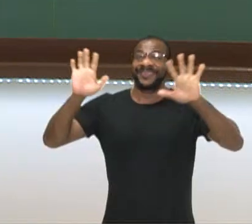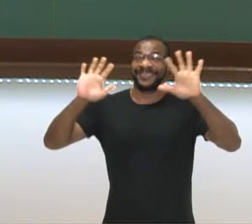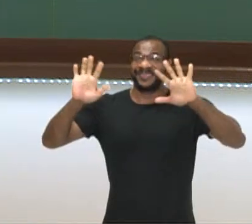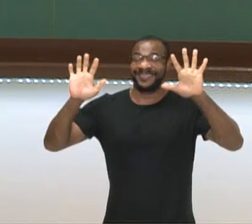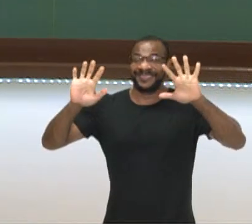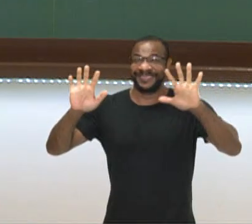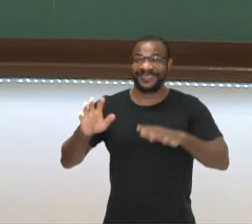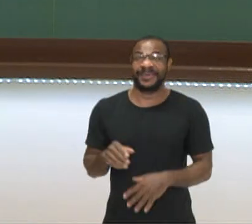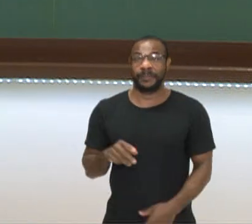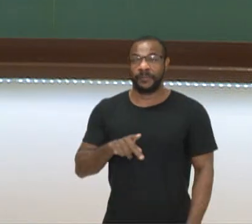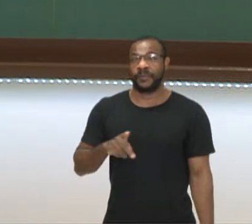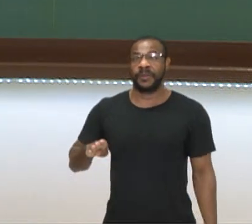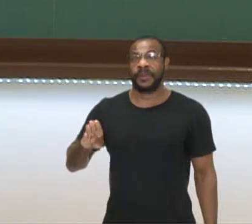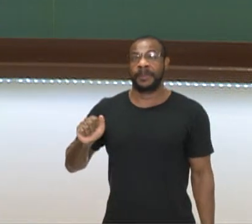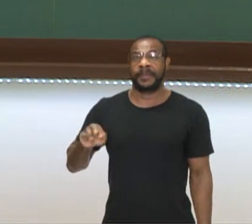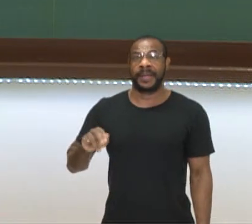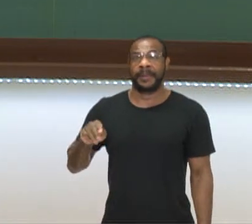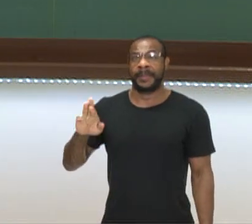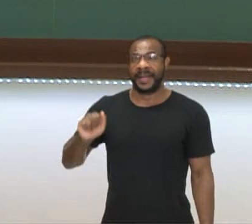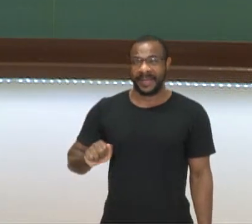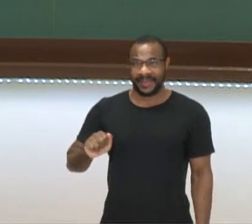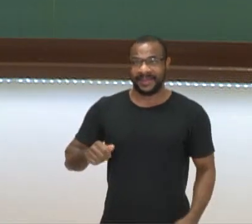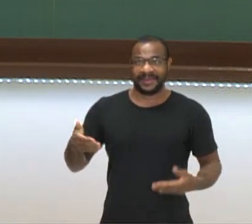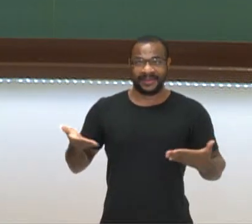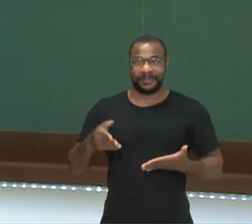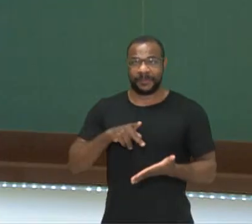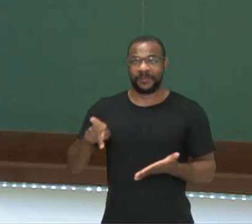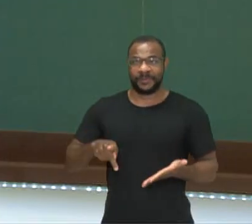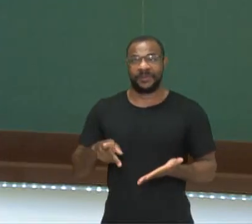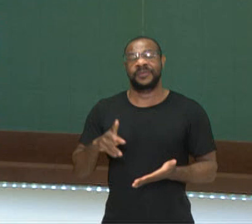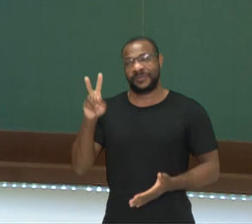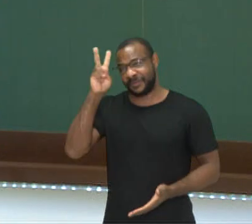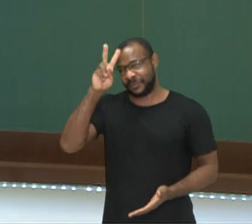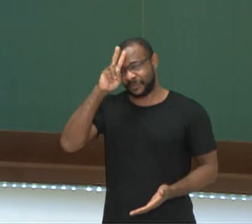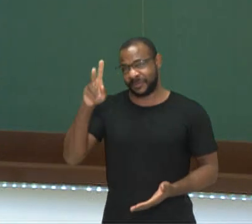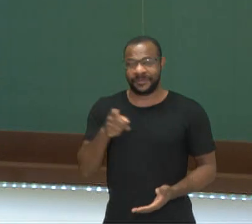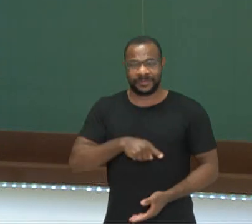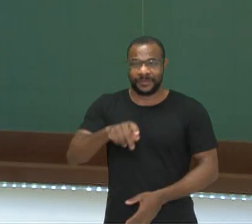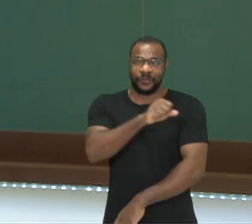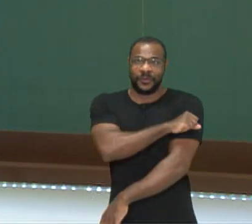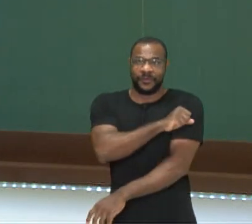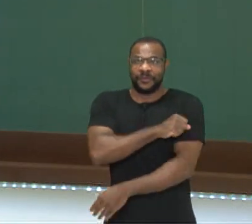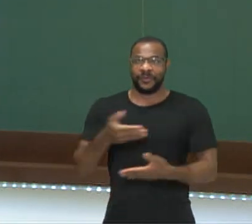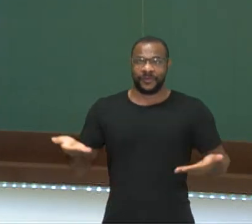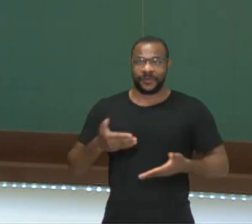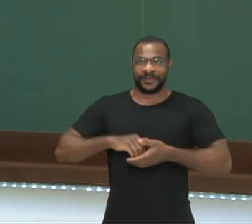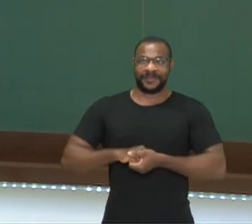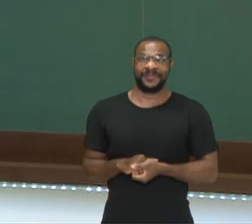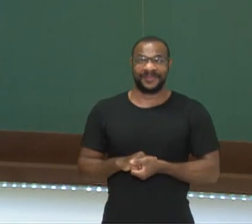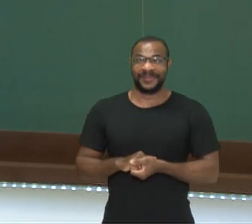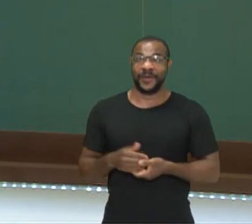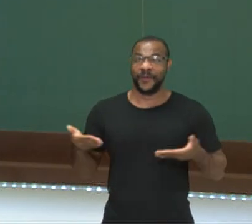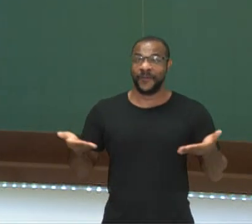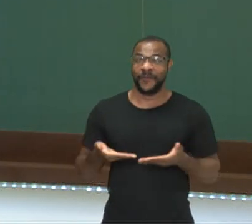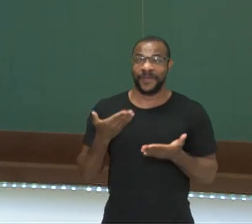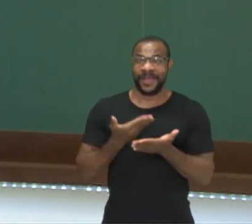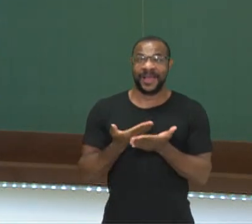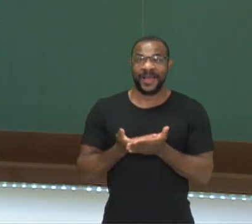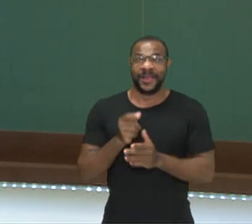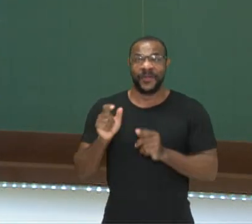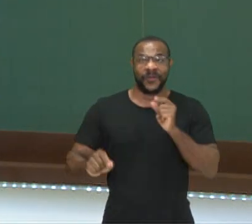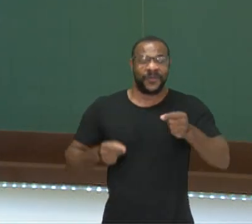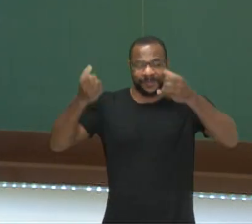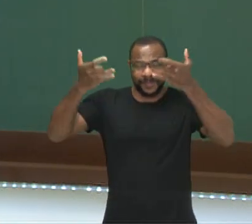pessoal! Eu sou a professora Bárbara Furquim, a professora de vocês do 8º ano. Nessa aula a gente